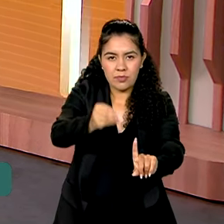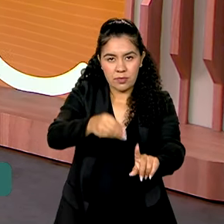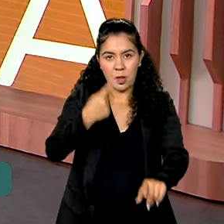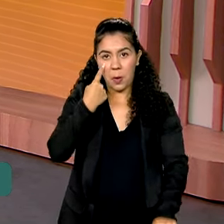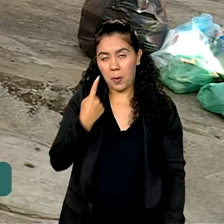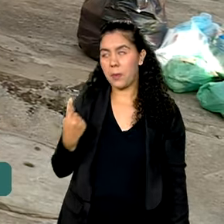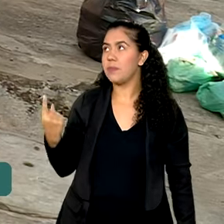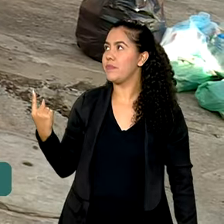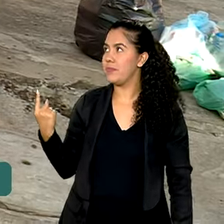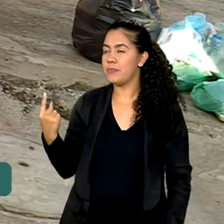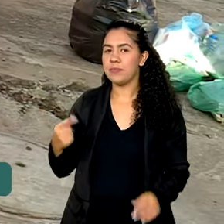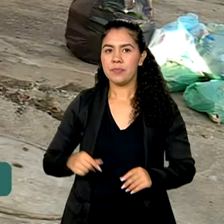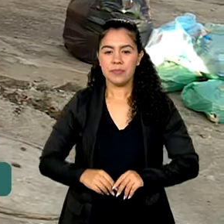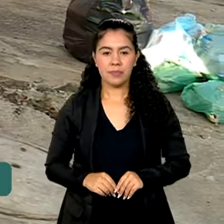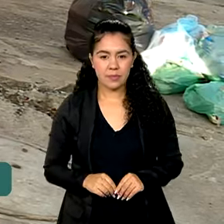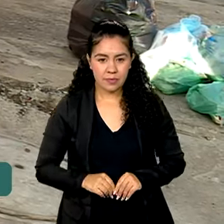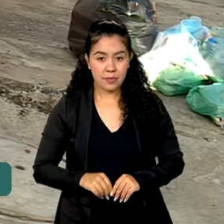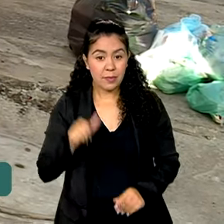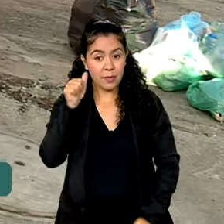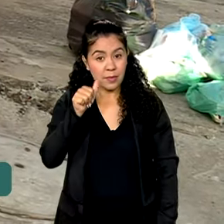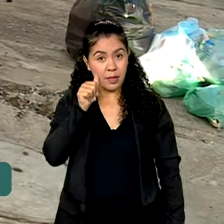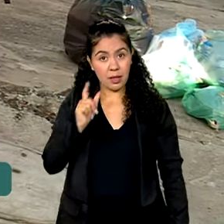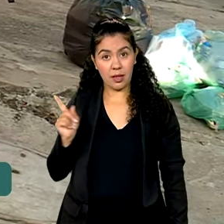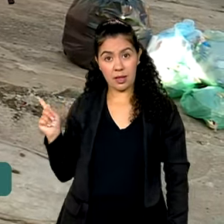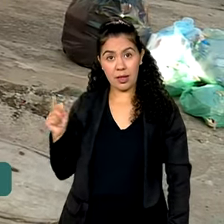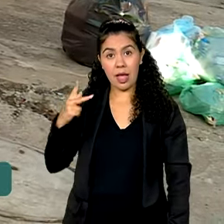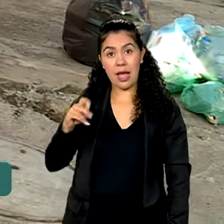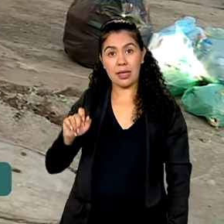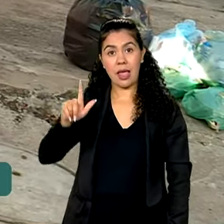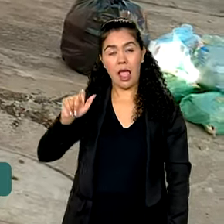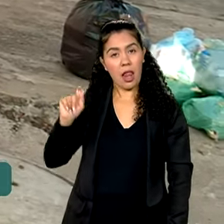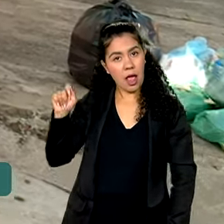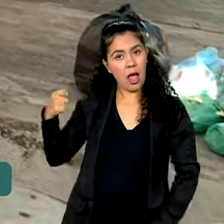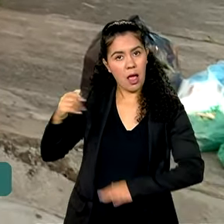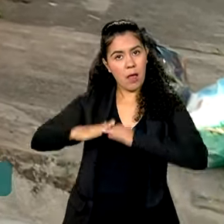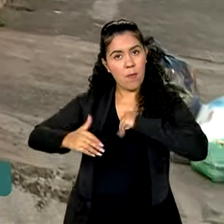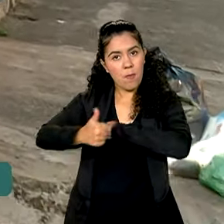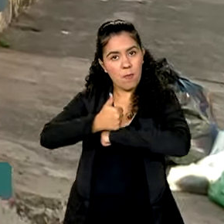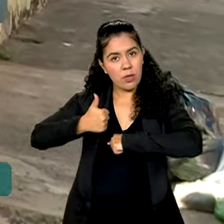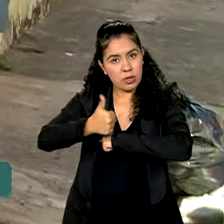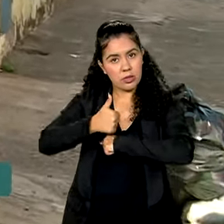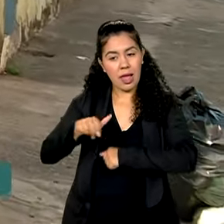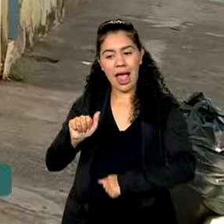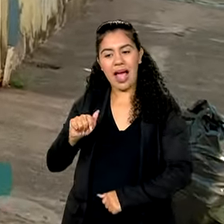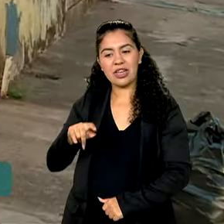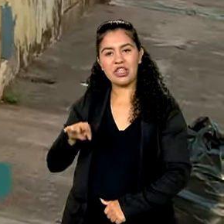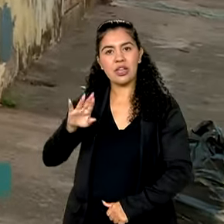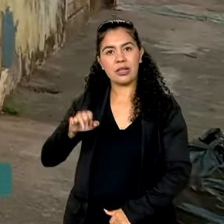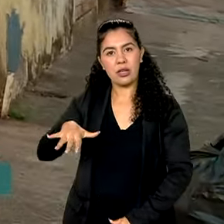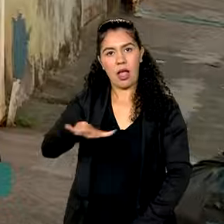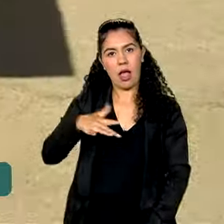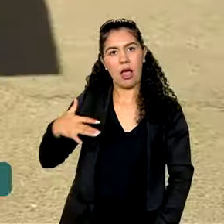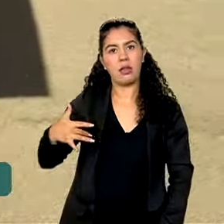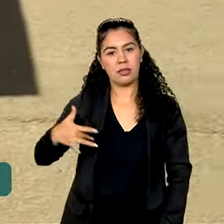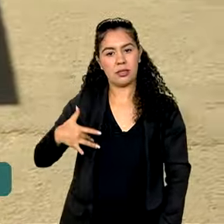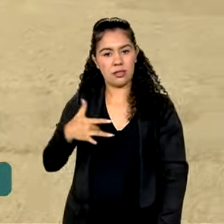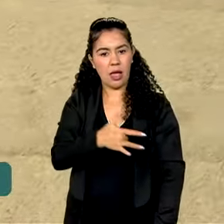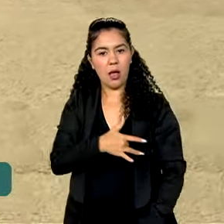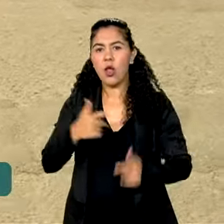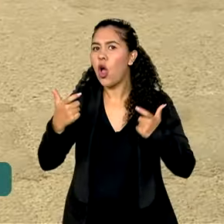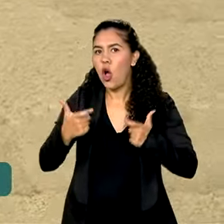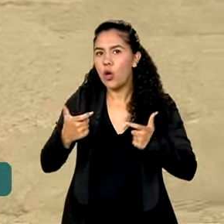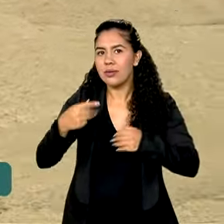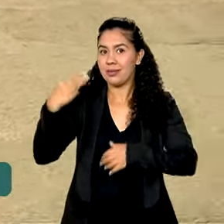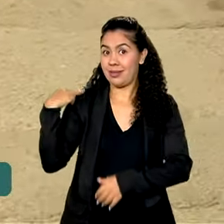vulnerabilidade. Keila é agente comunitária de saúde. Atua na cidade de Santa Maria, no